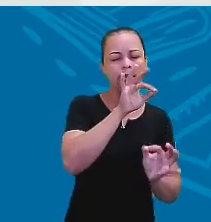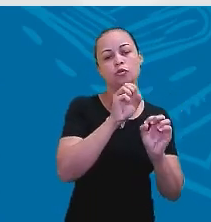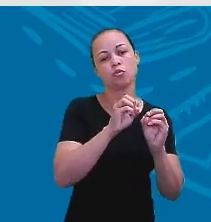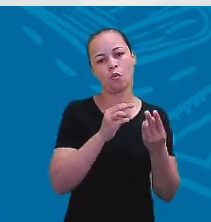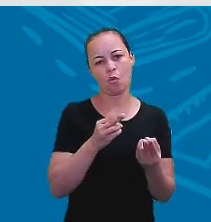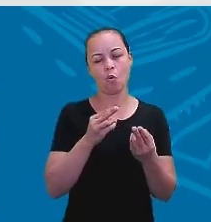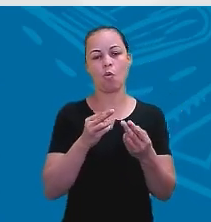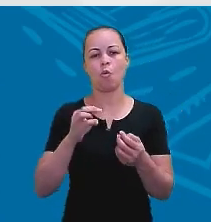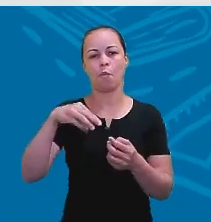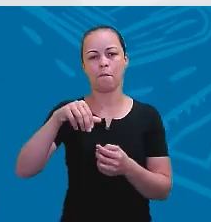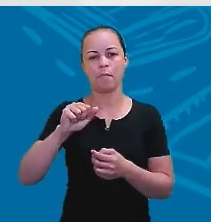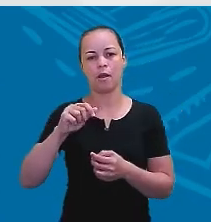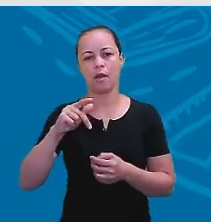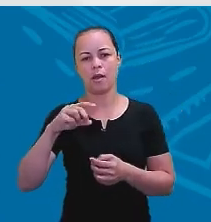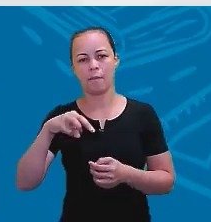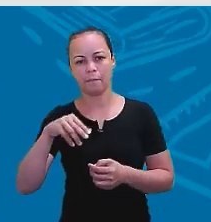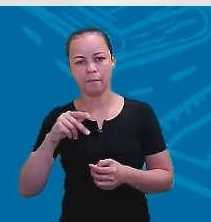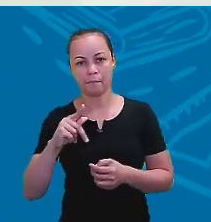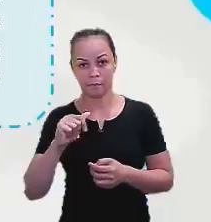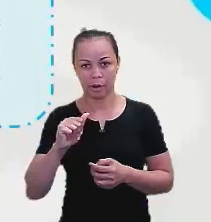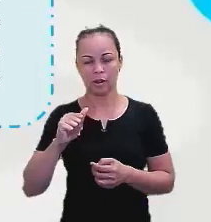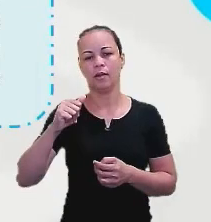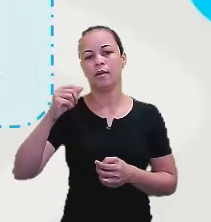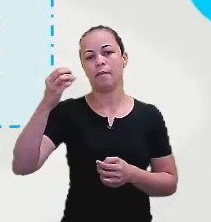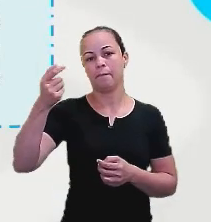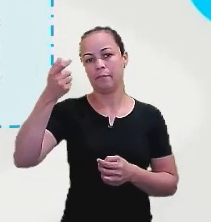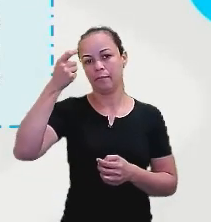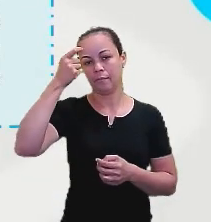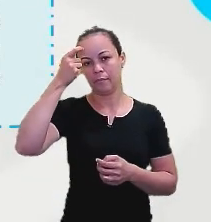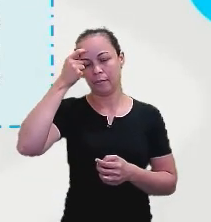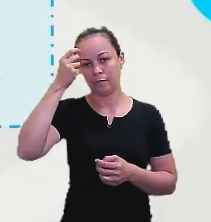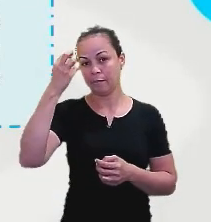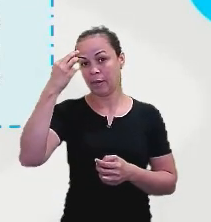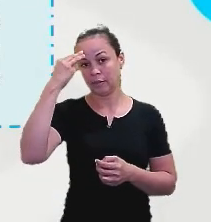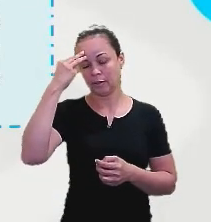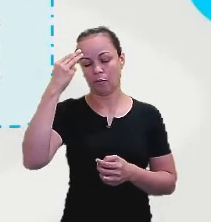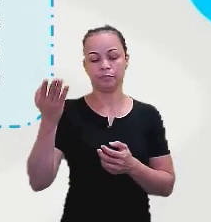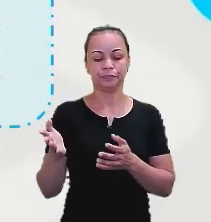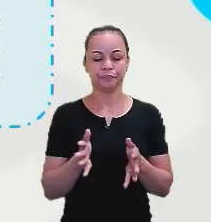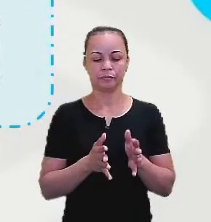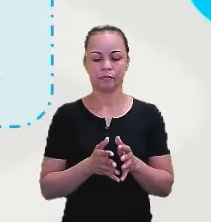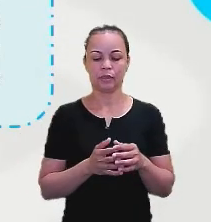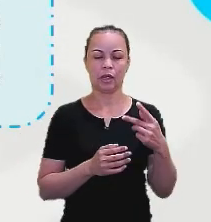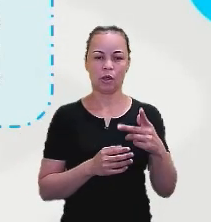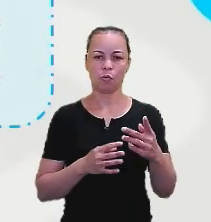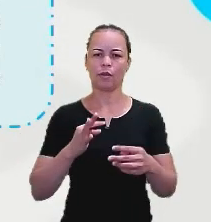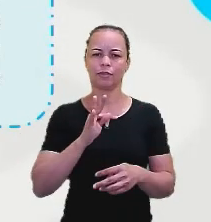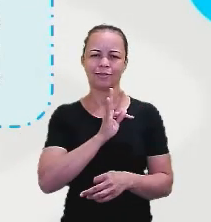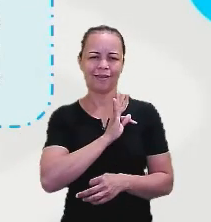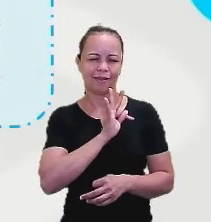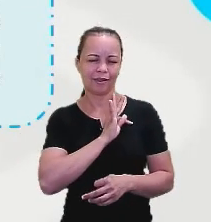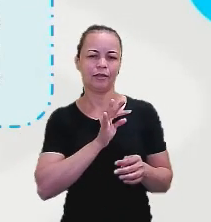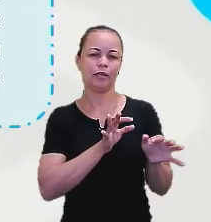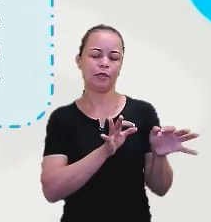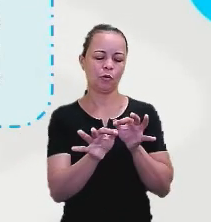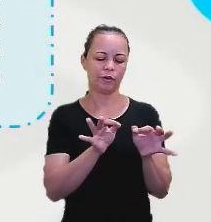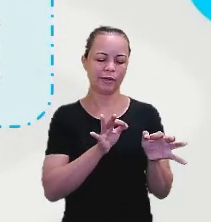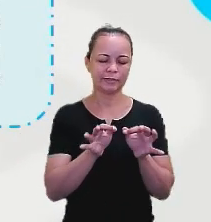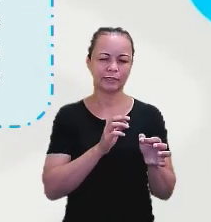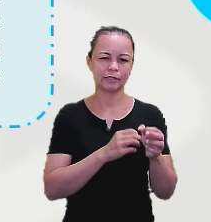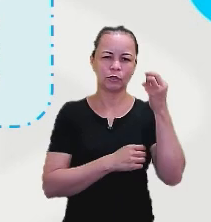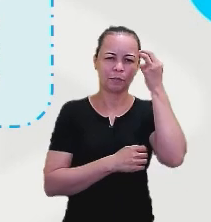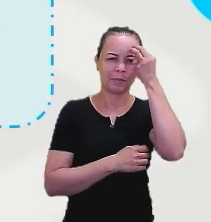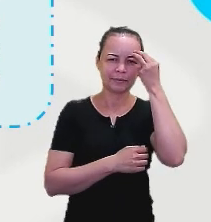mental? Bom, mapa mental é uma técnica de organização e memorização de